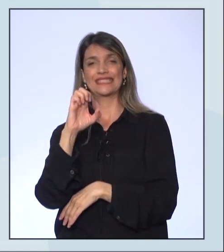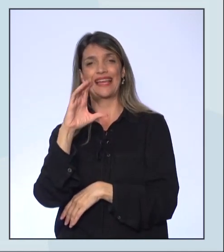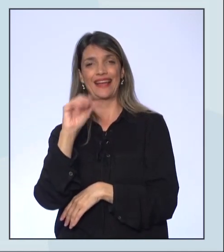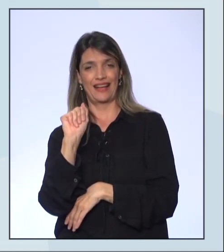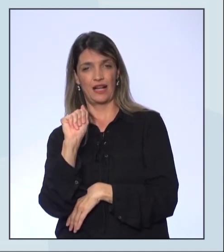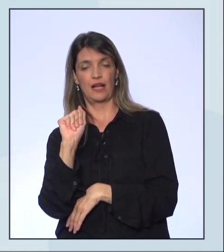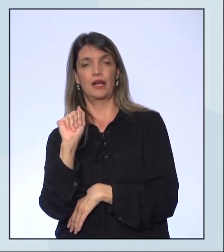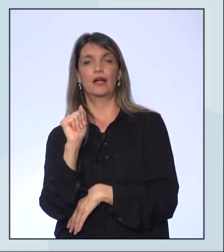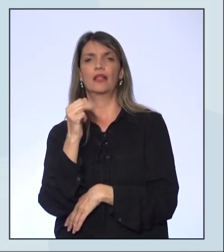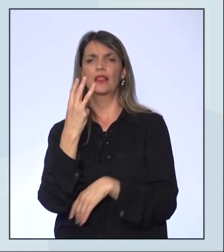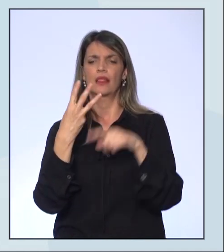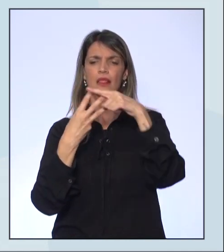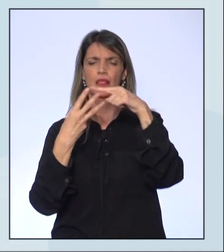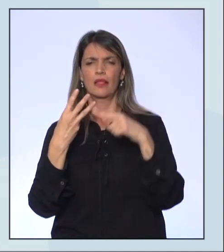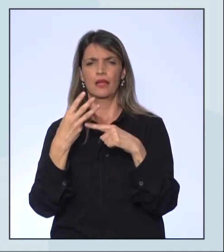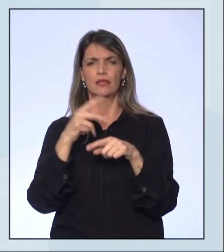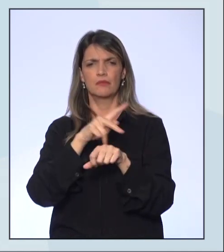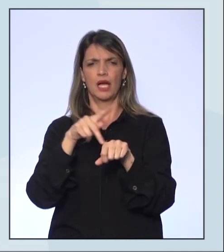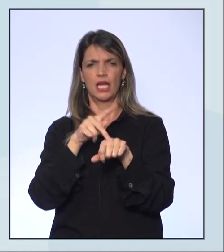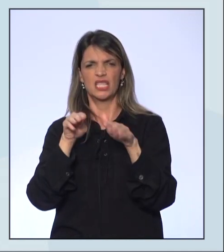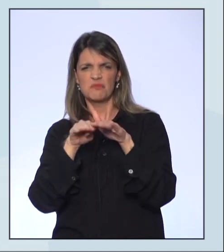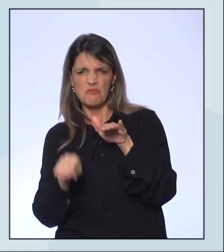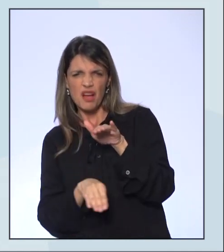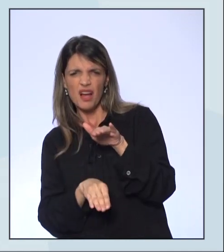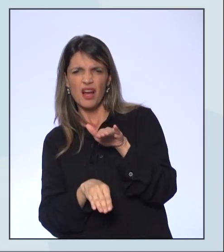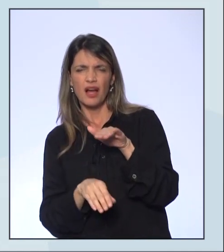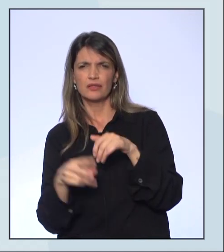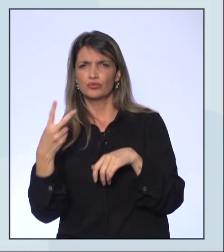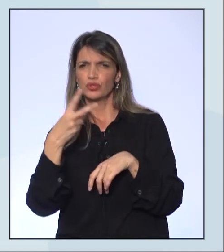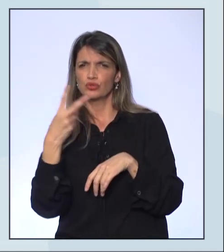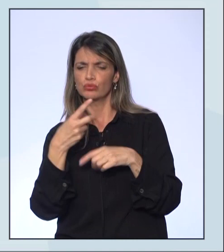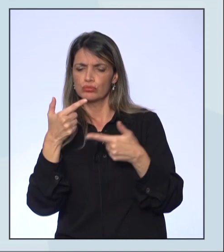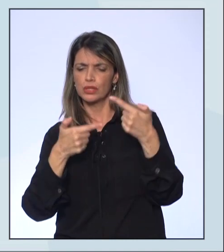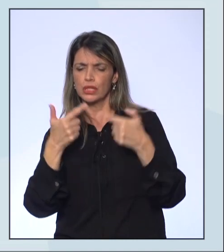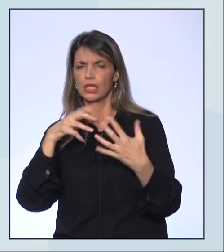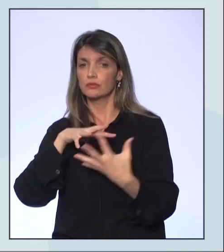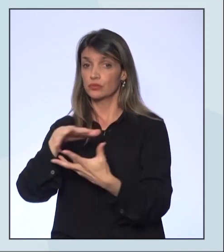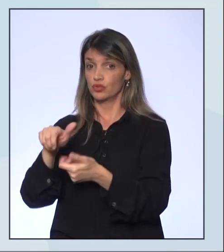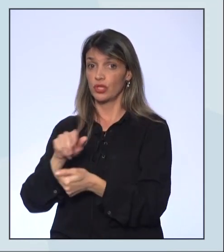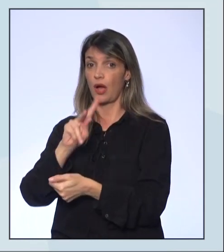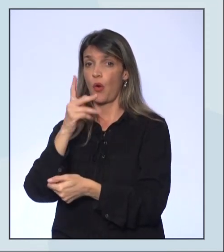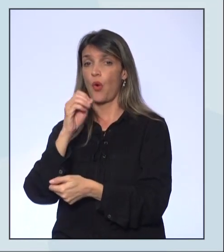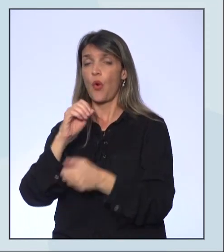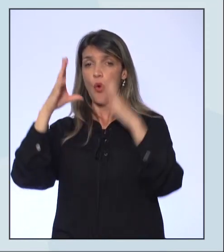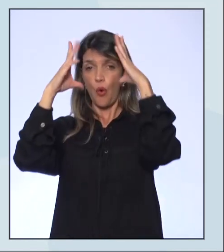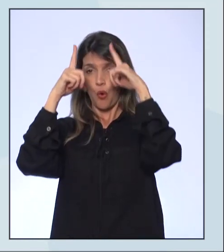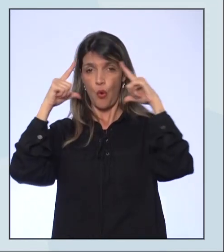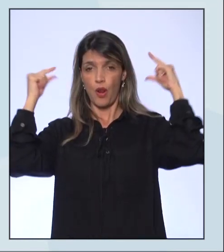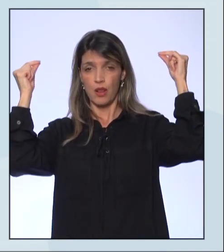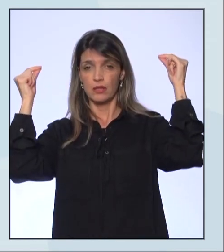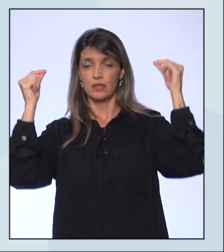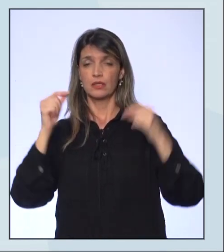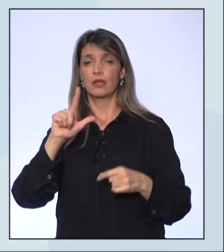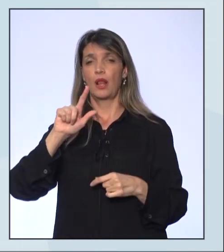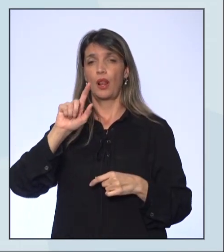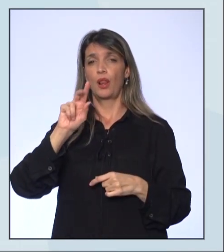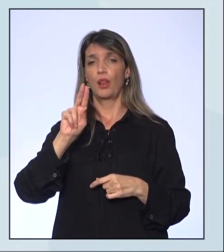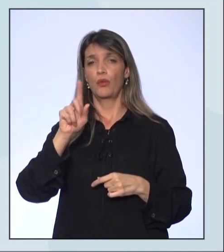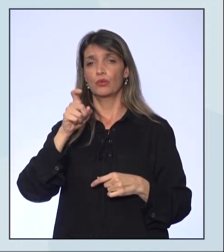dos 3 países aí considerados Países Baixos na época da Segunda Guerra Mundial, que é a Holanda, a